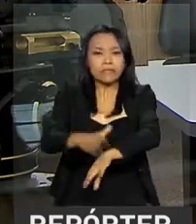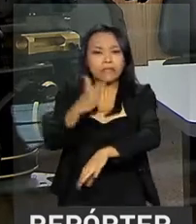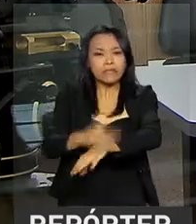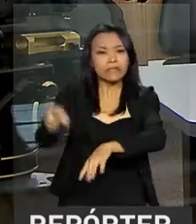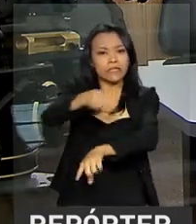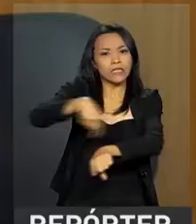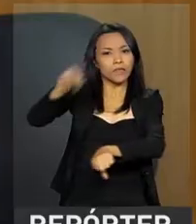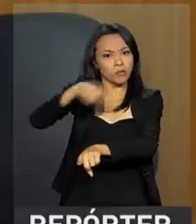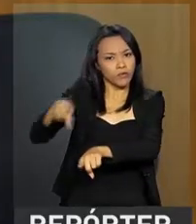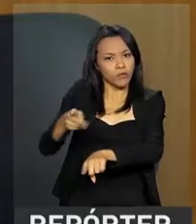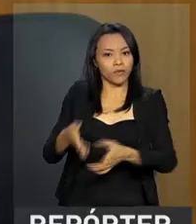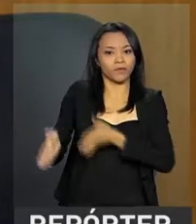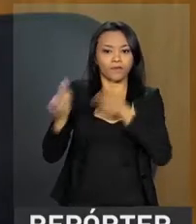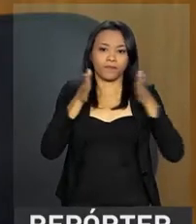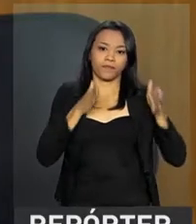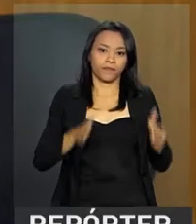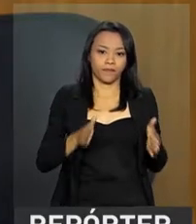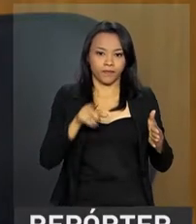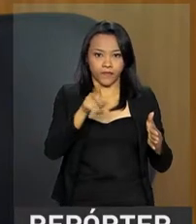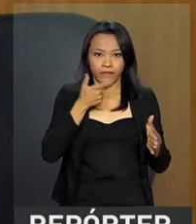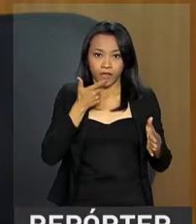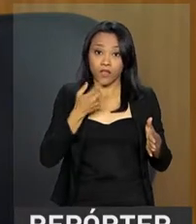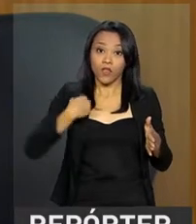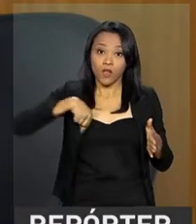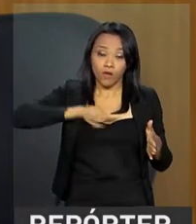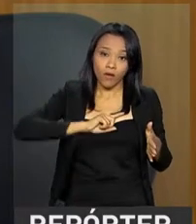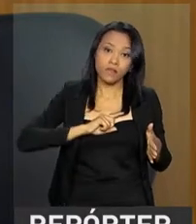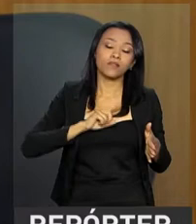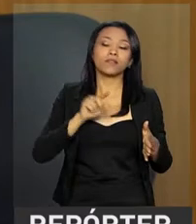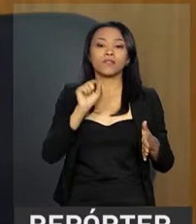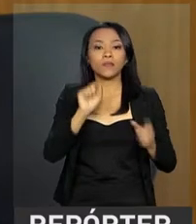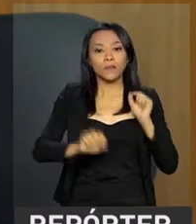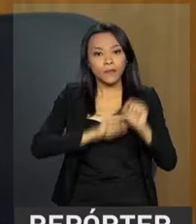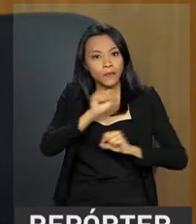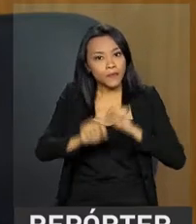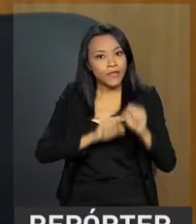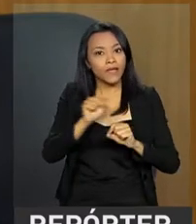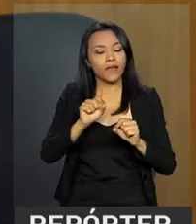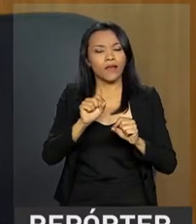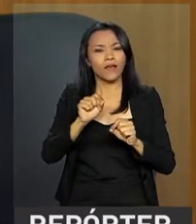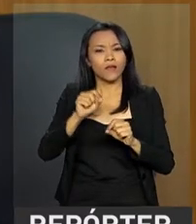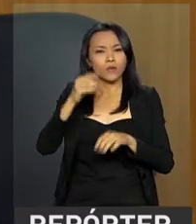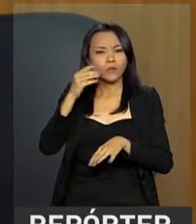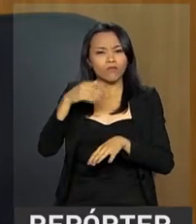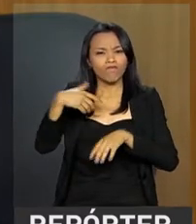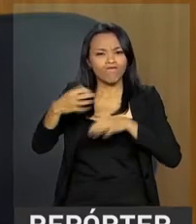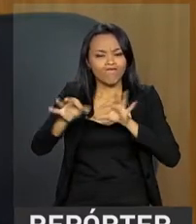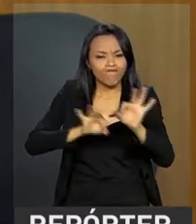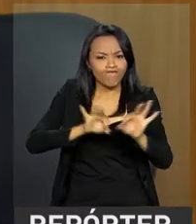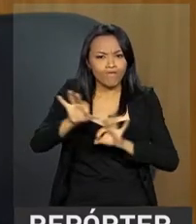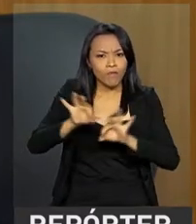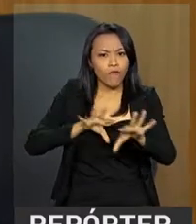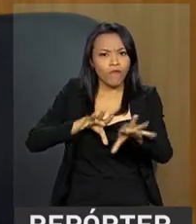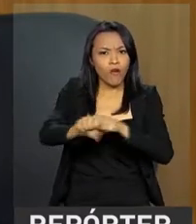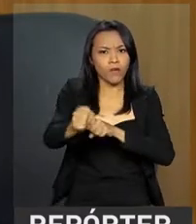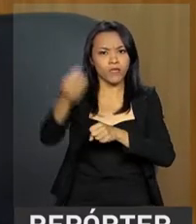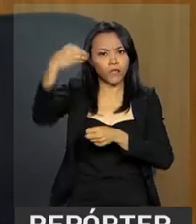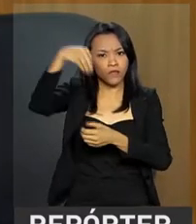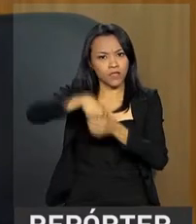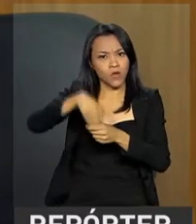dos professores. Estamos criando a figura da residência pedagógica, que é, vamos dizer, uma